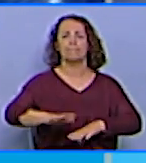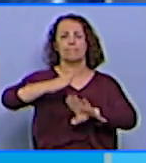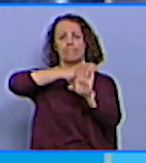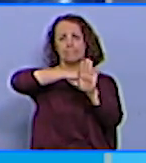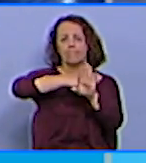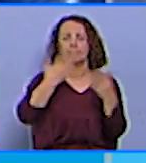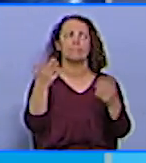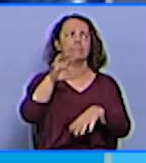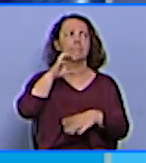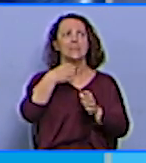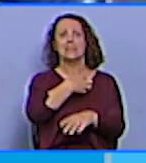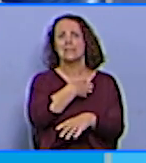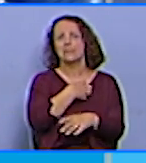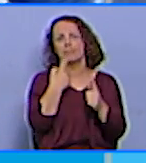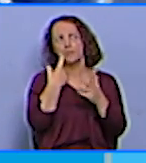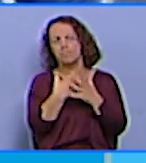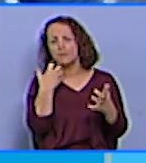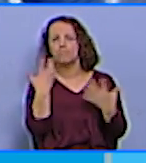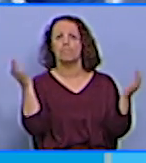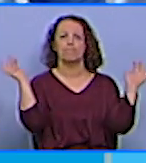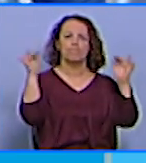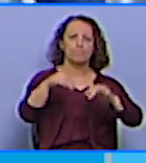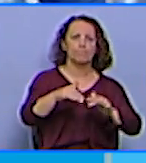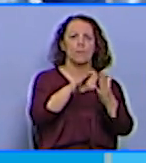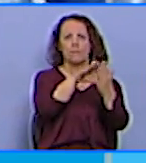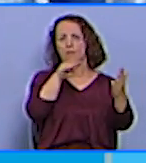mais emblemático também de referência